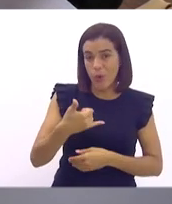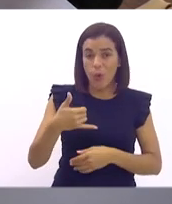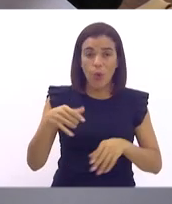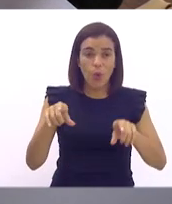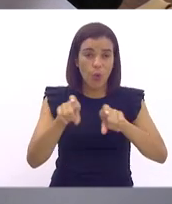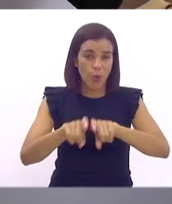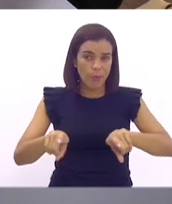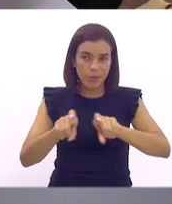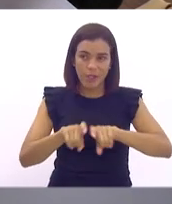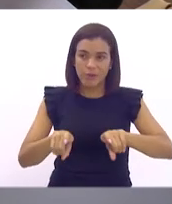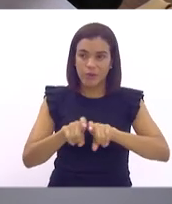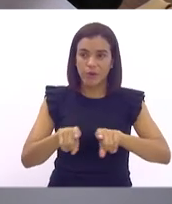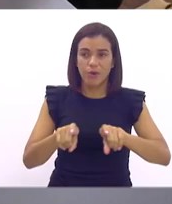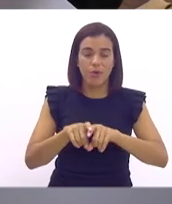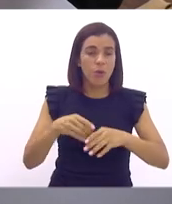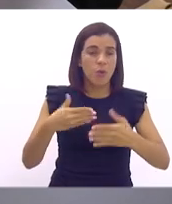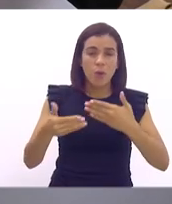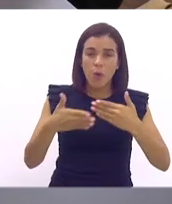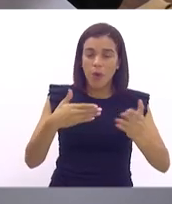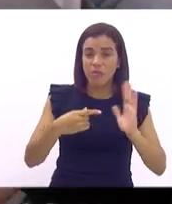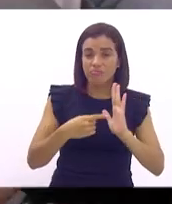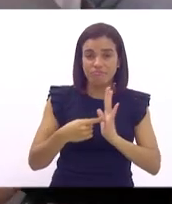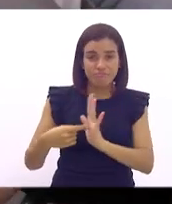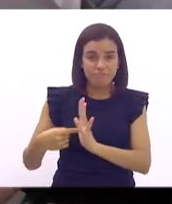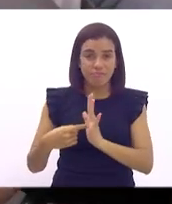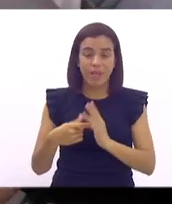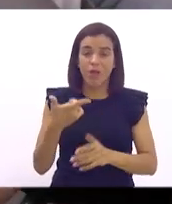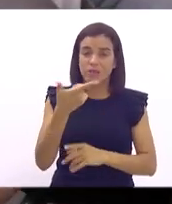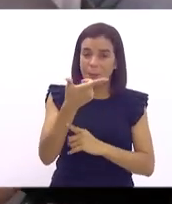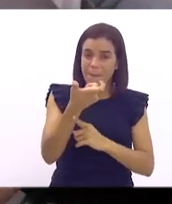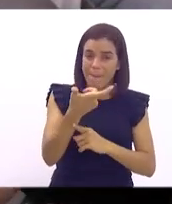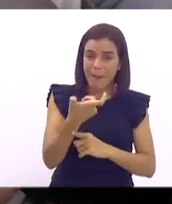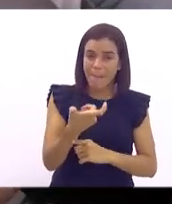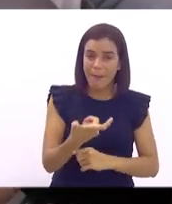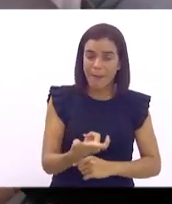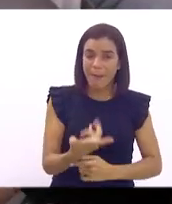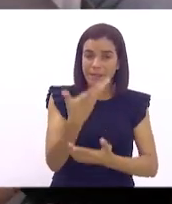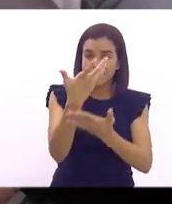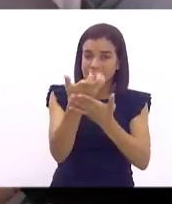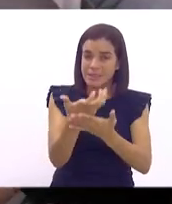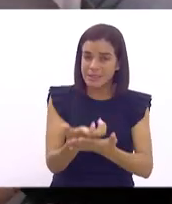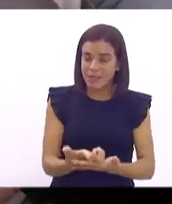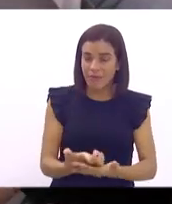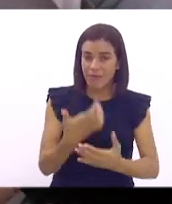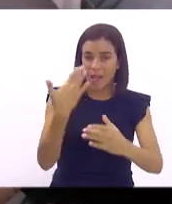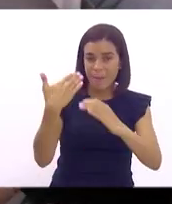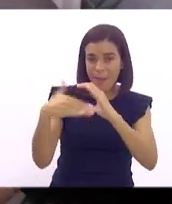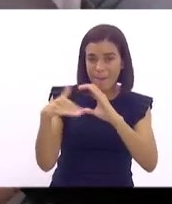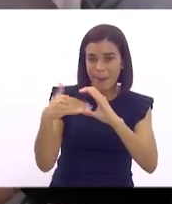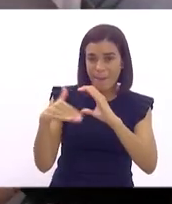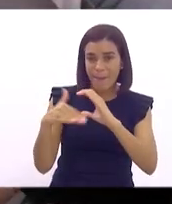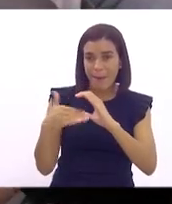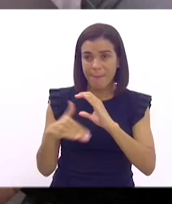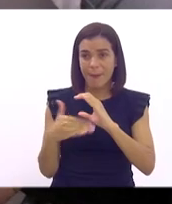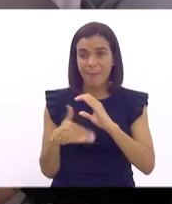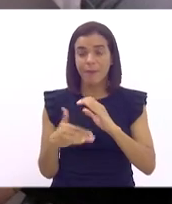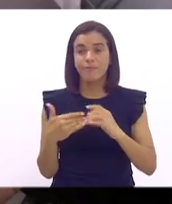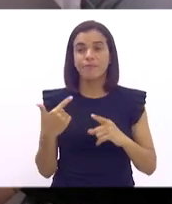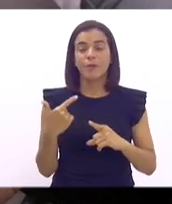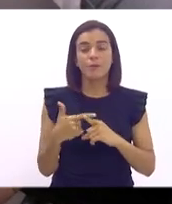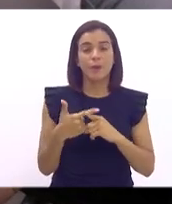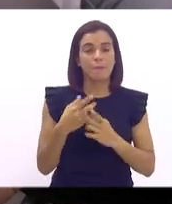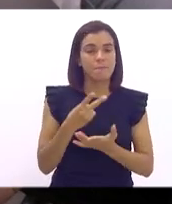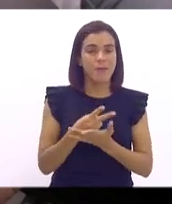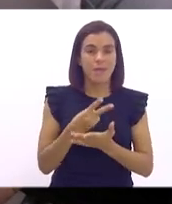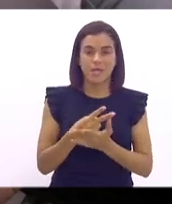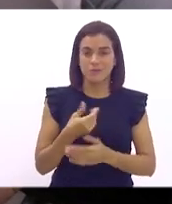qualquer equipamento, que ela printe, que ela salve, que ela encaminhe, porque a gente sabe que, mesmo